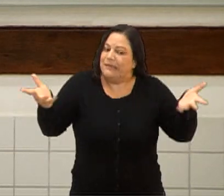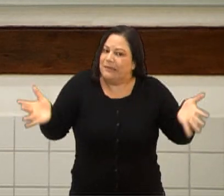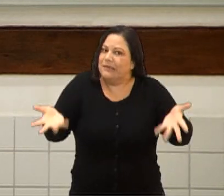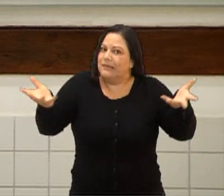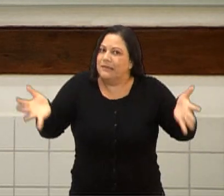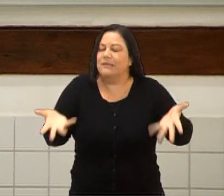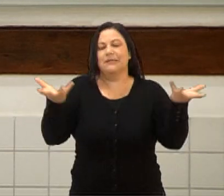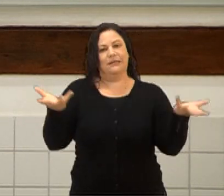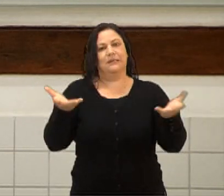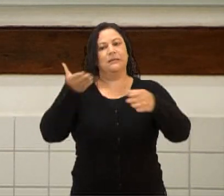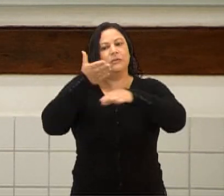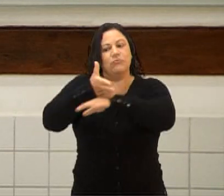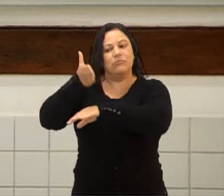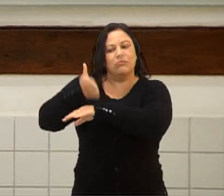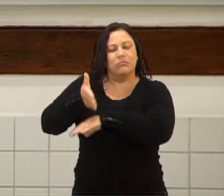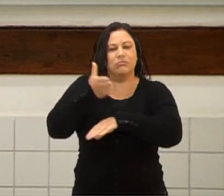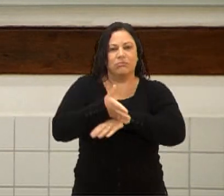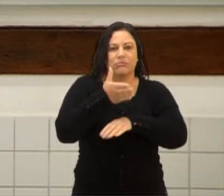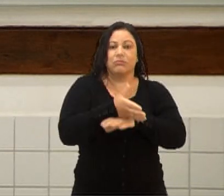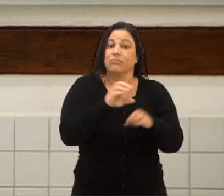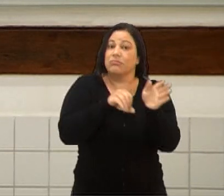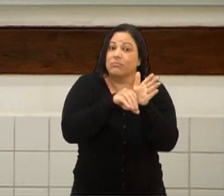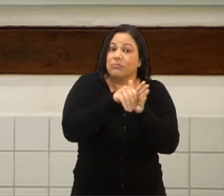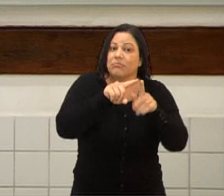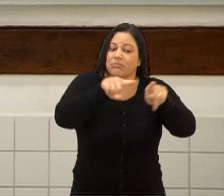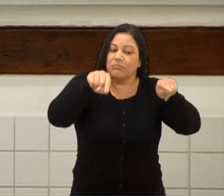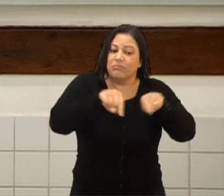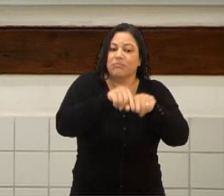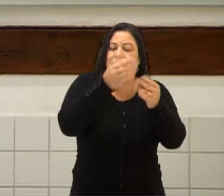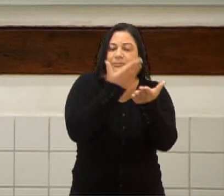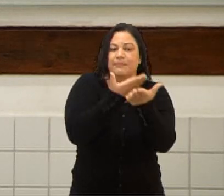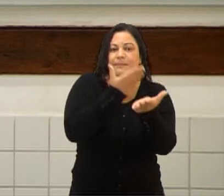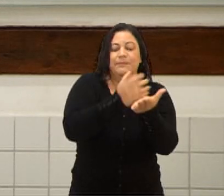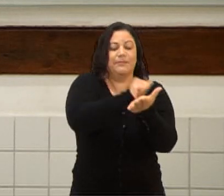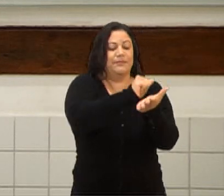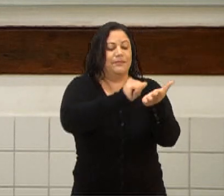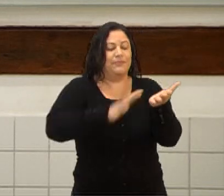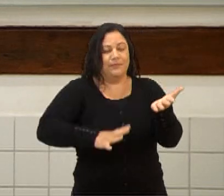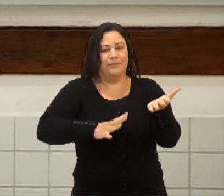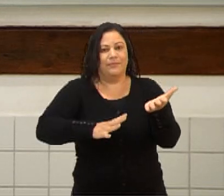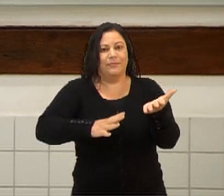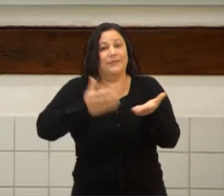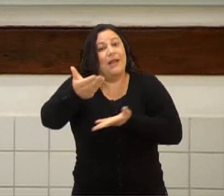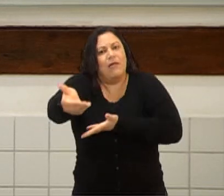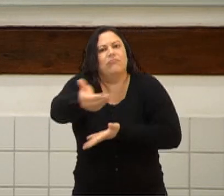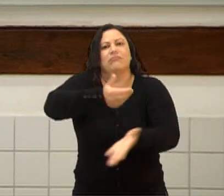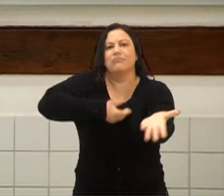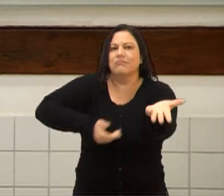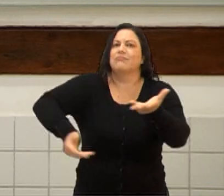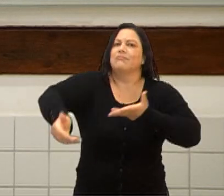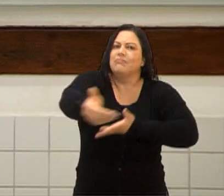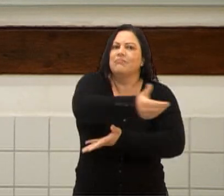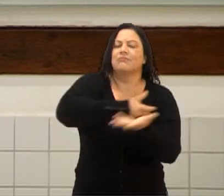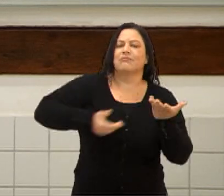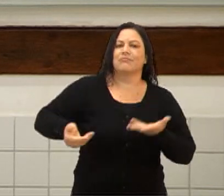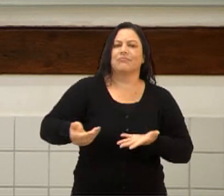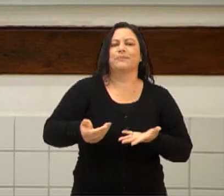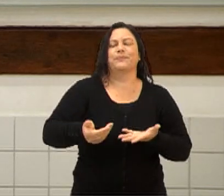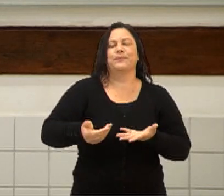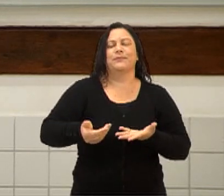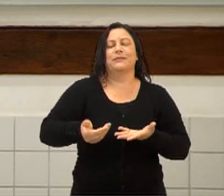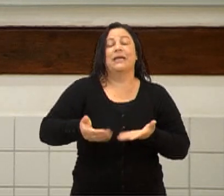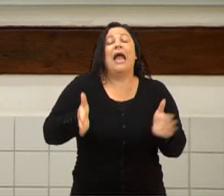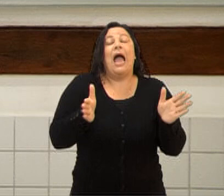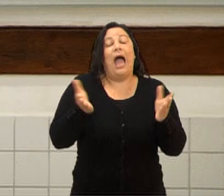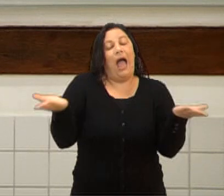precisam participar. É uma via de mão dupla. Nós aqui, vocês aí, nos integrando. Momento delicado, mas